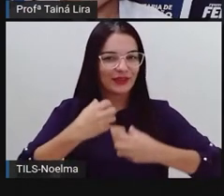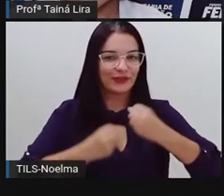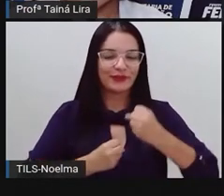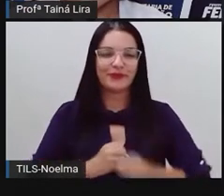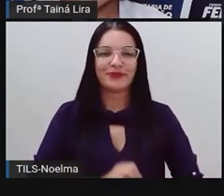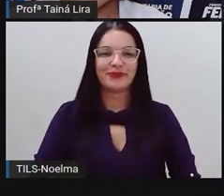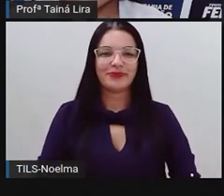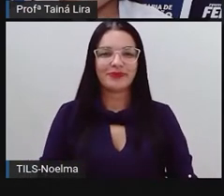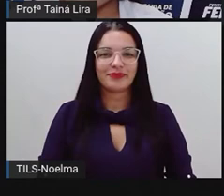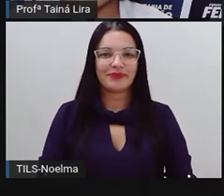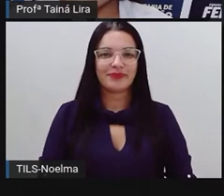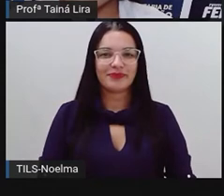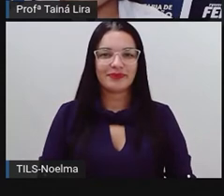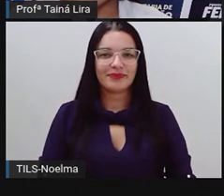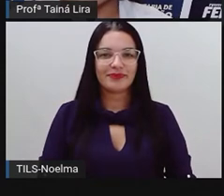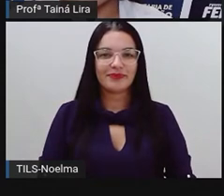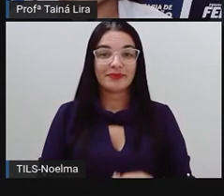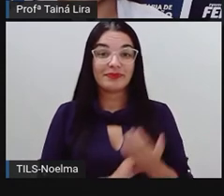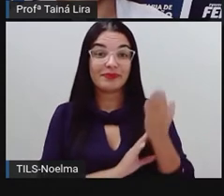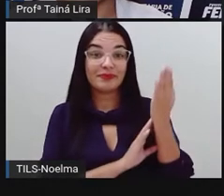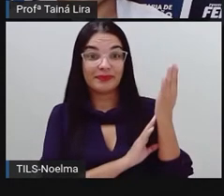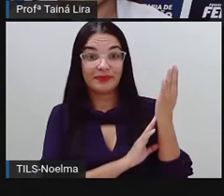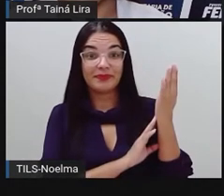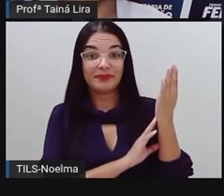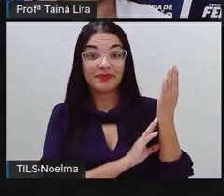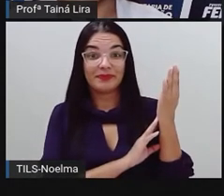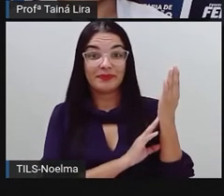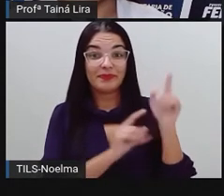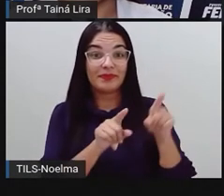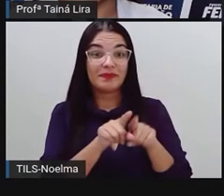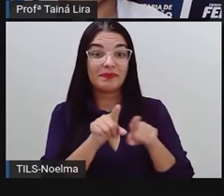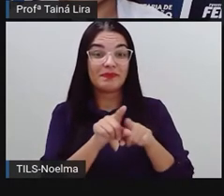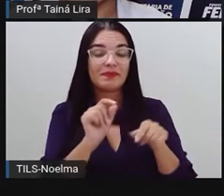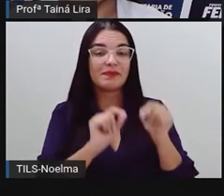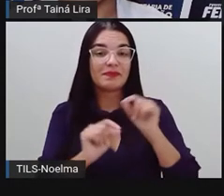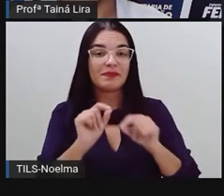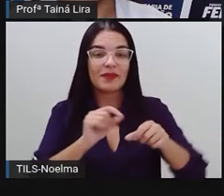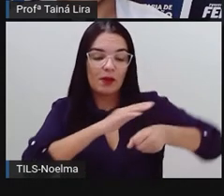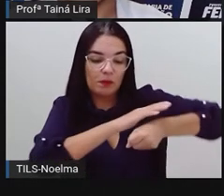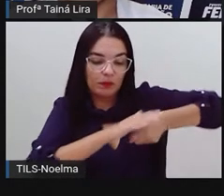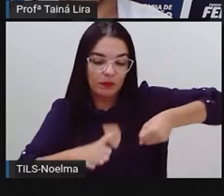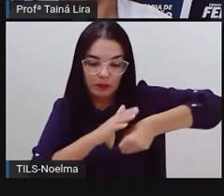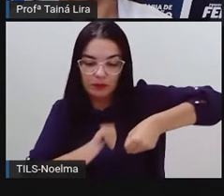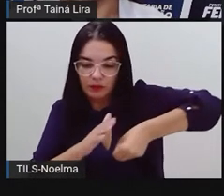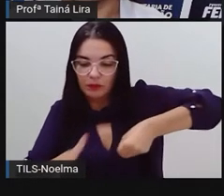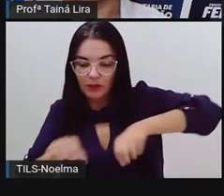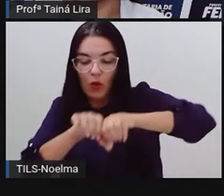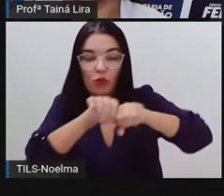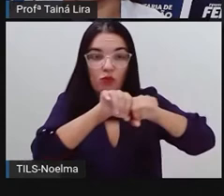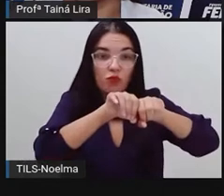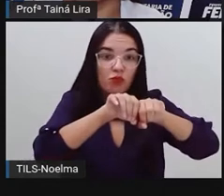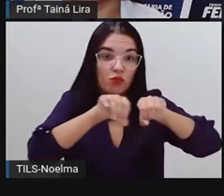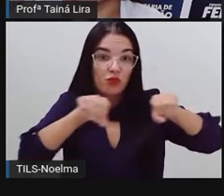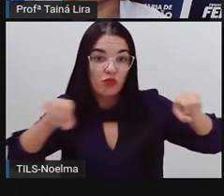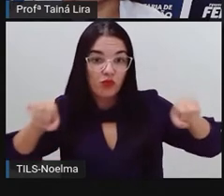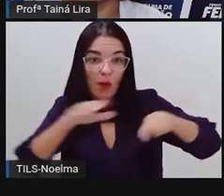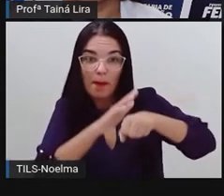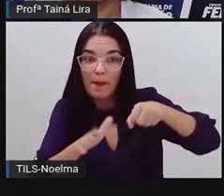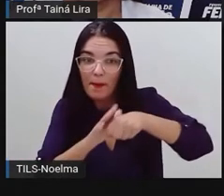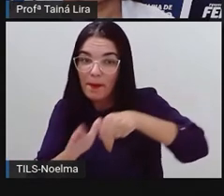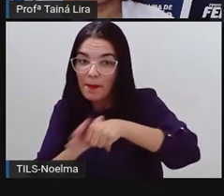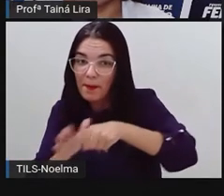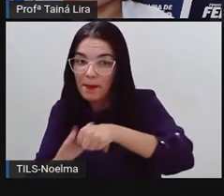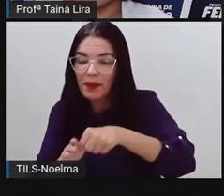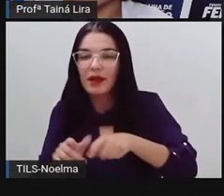bom e olha lá aqui já é a produção Ele é lá de linguiça linguiça que tem aí geralmente aí